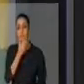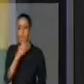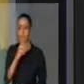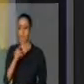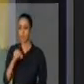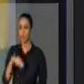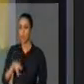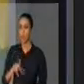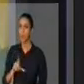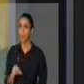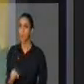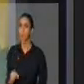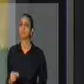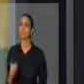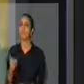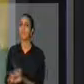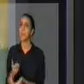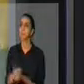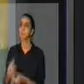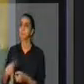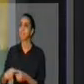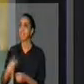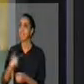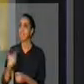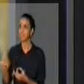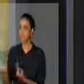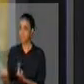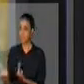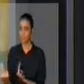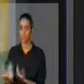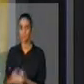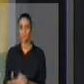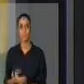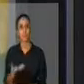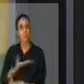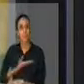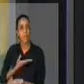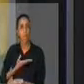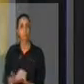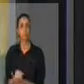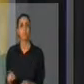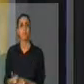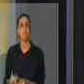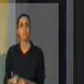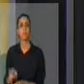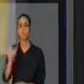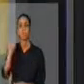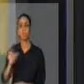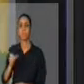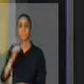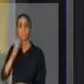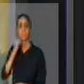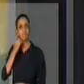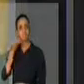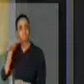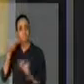meu conterrâneo, grande amigo e um dos mais dignos